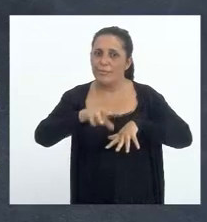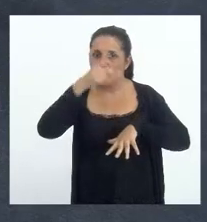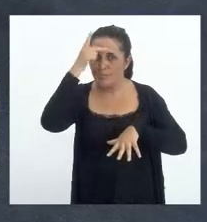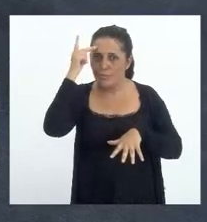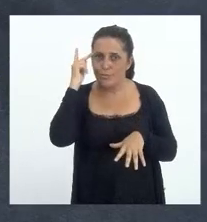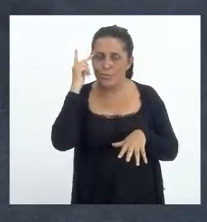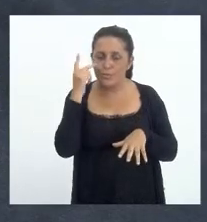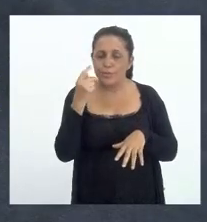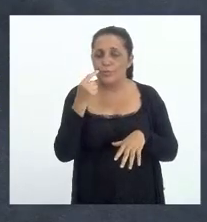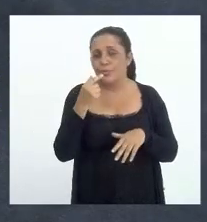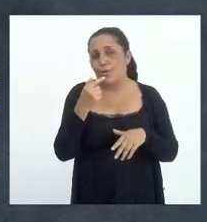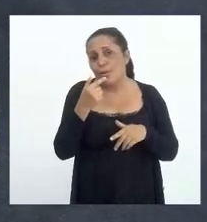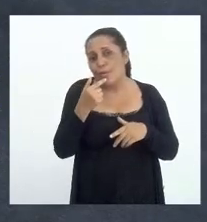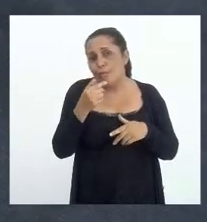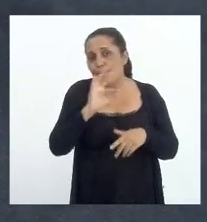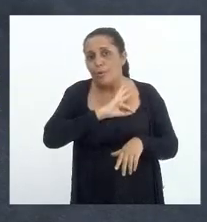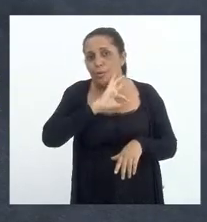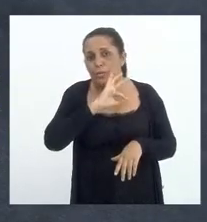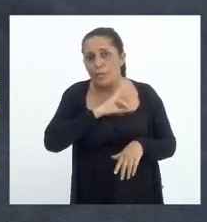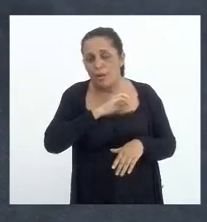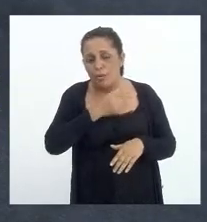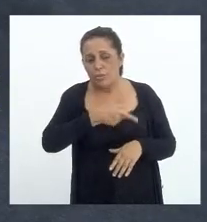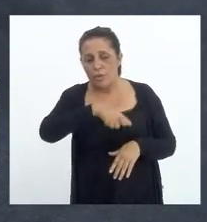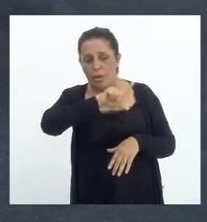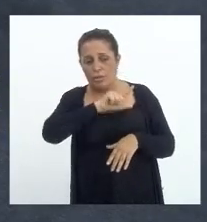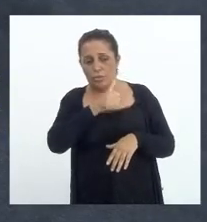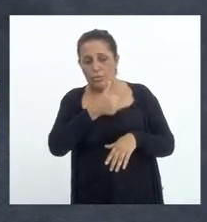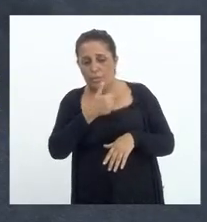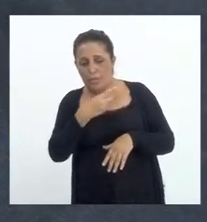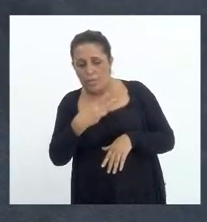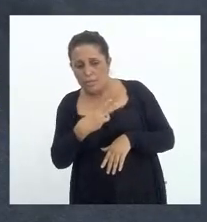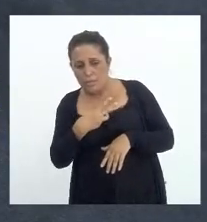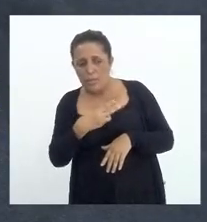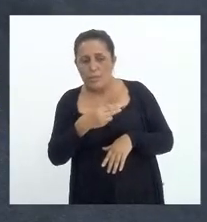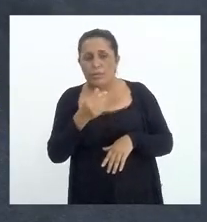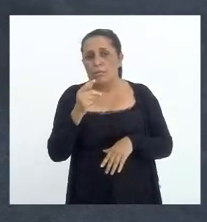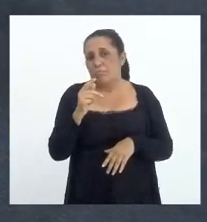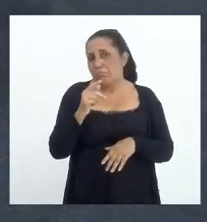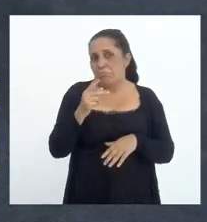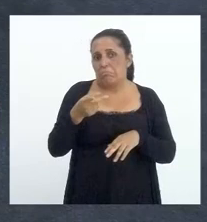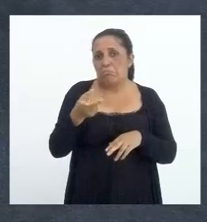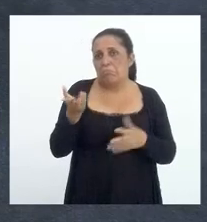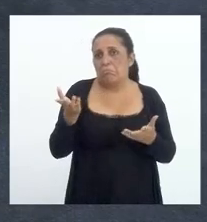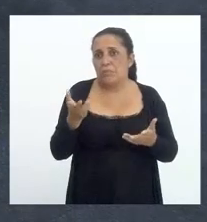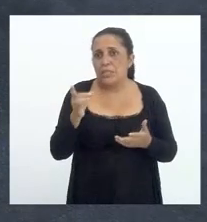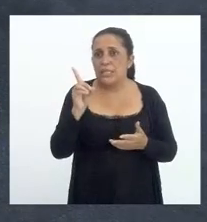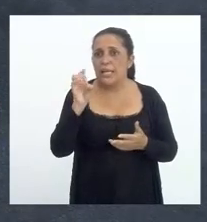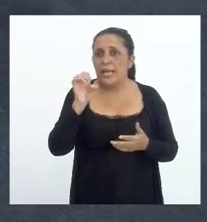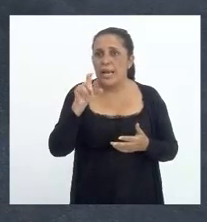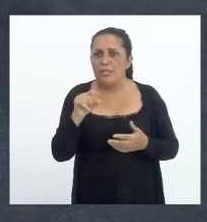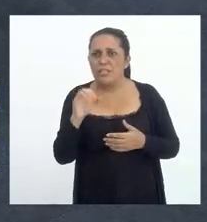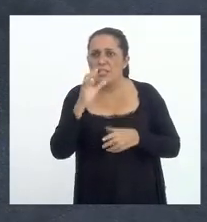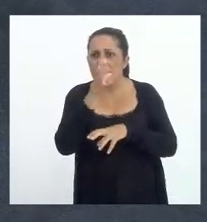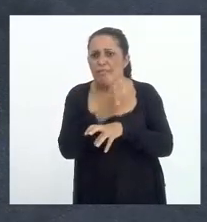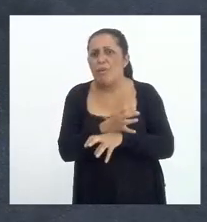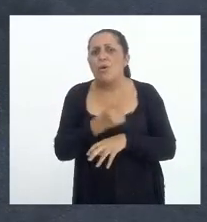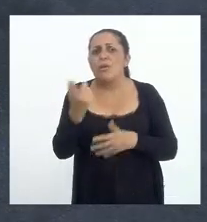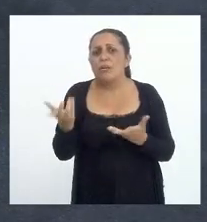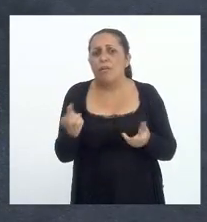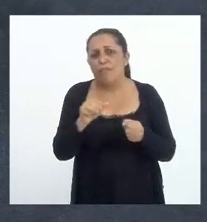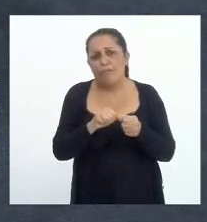iguais. Policiais de antes de 2013, policiais penais, civis e degasianos para depois de 2013. Refaçam